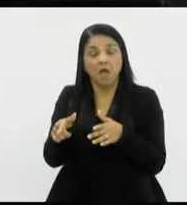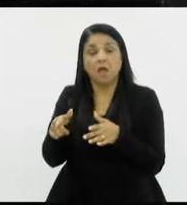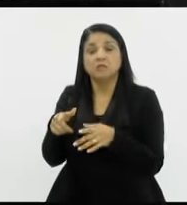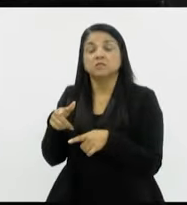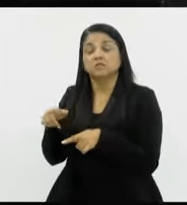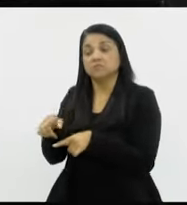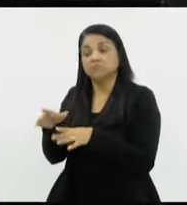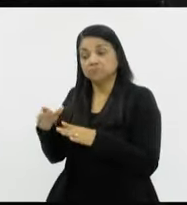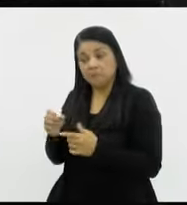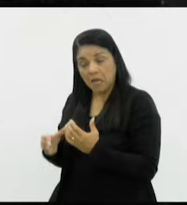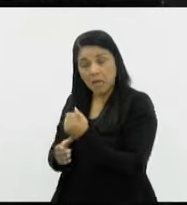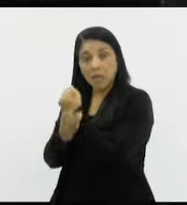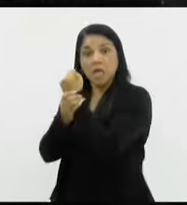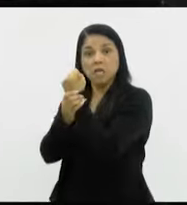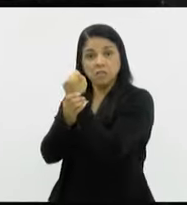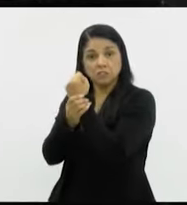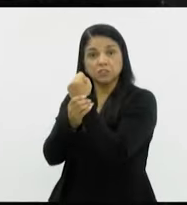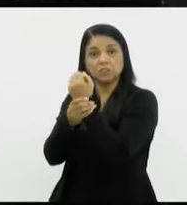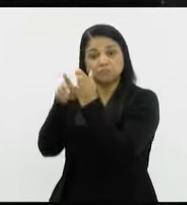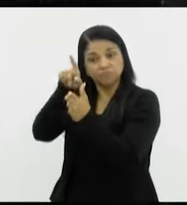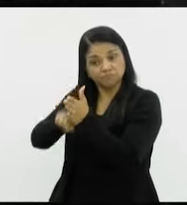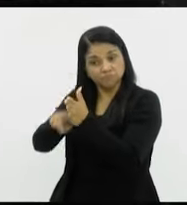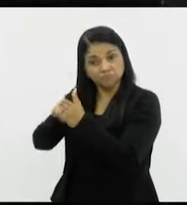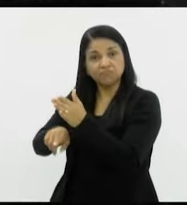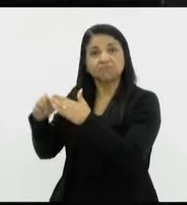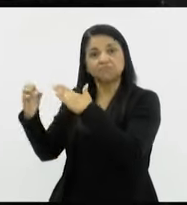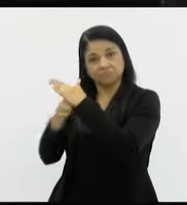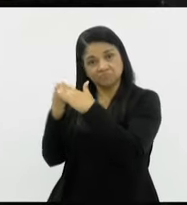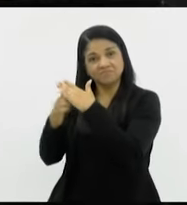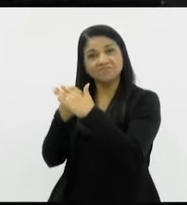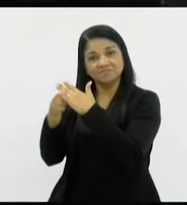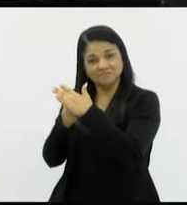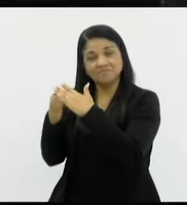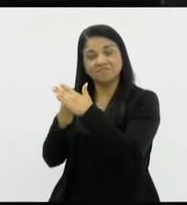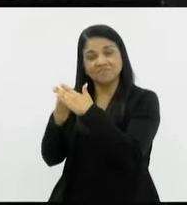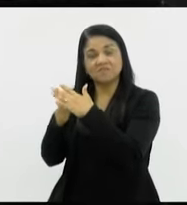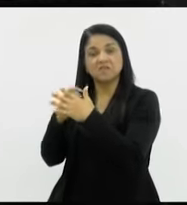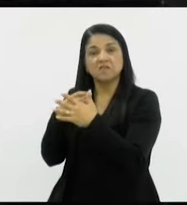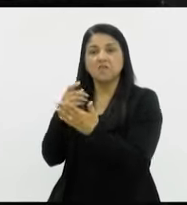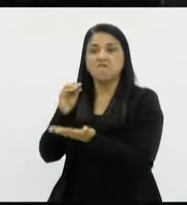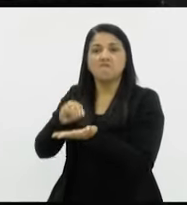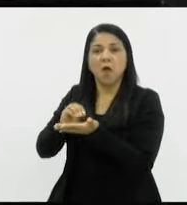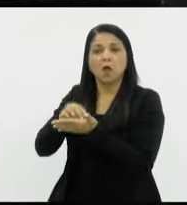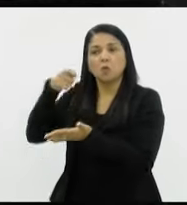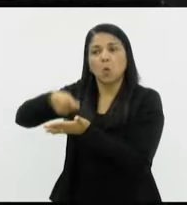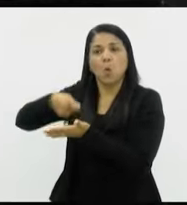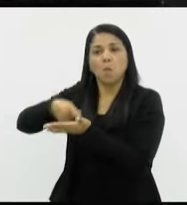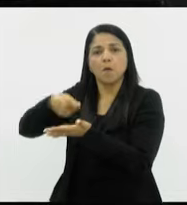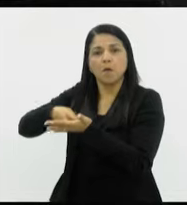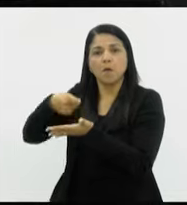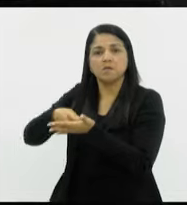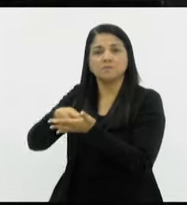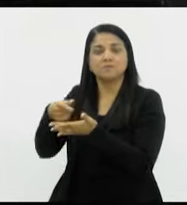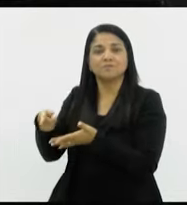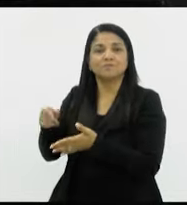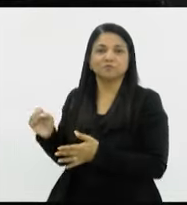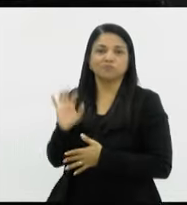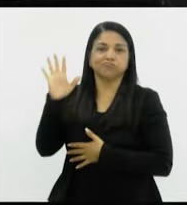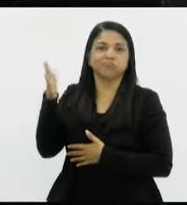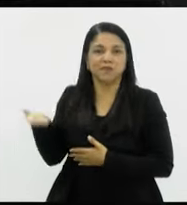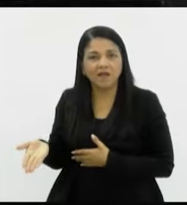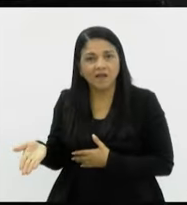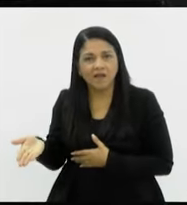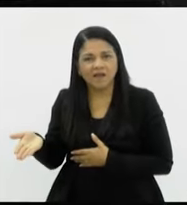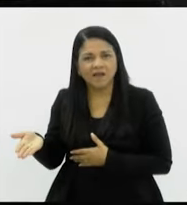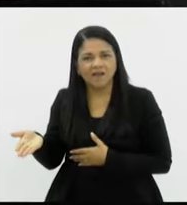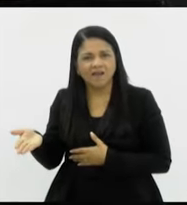máximo, garantidor de renúncias fiscais e de falta de cobranças em itens de luxo para os mais ricos. Então,